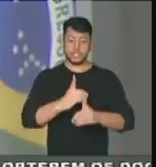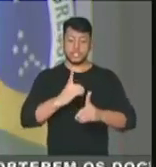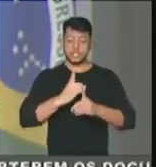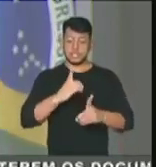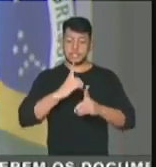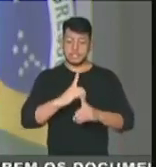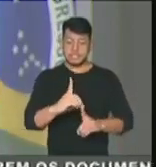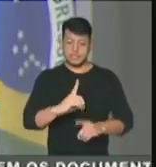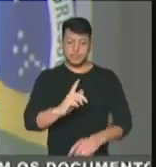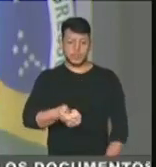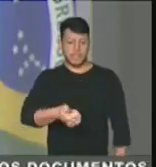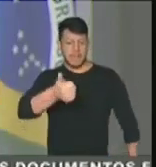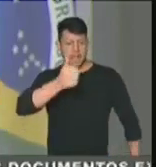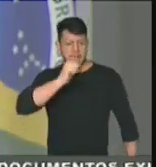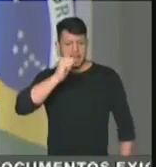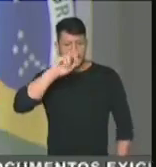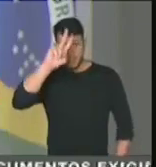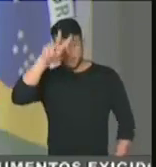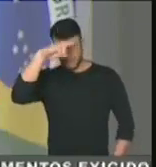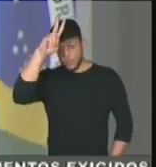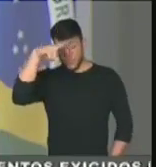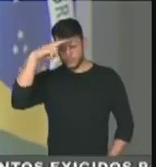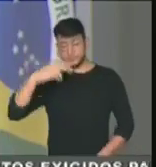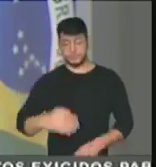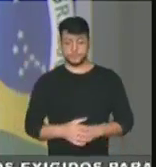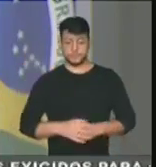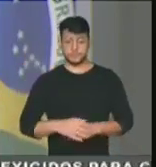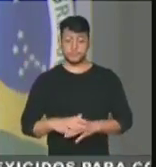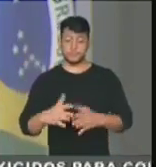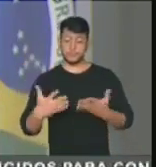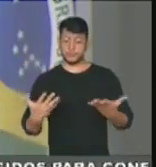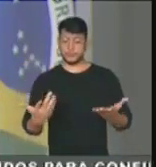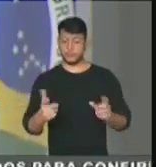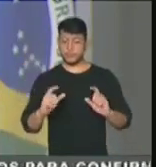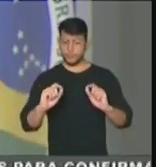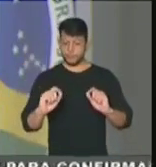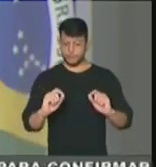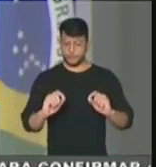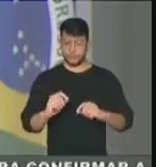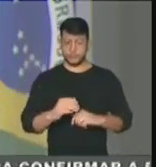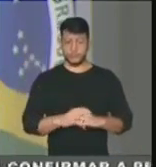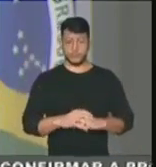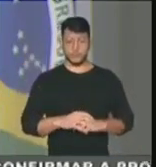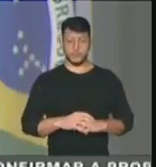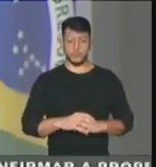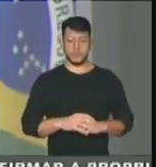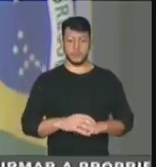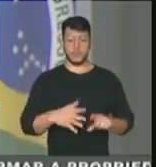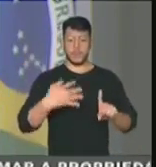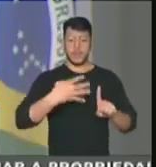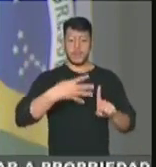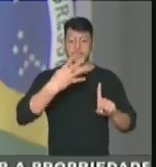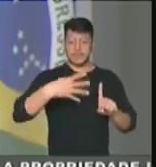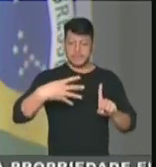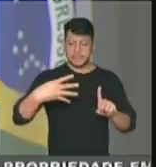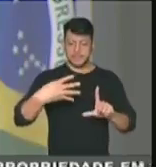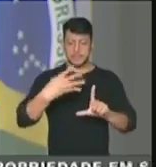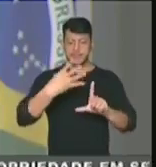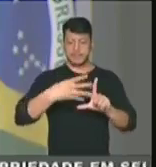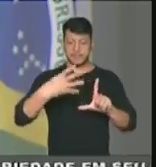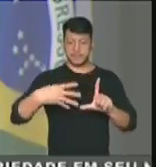netflix está agora patrocinando uma aberração contra a fé cristã